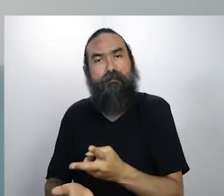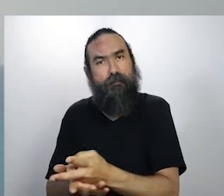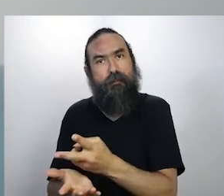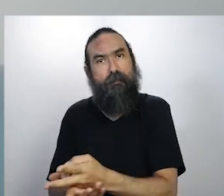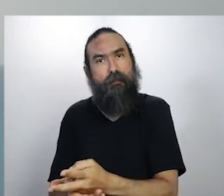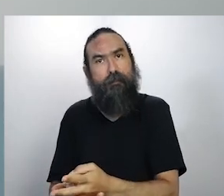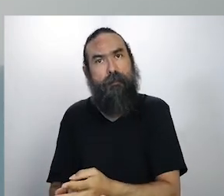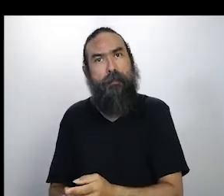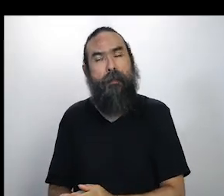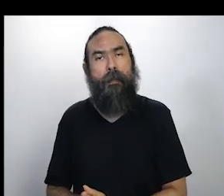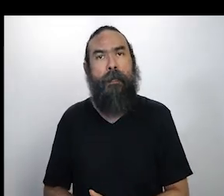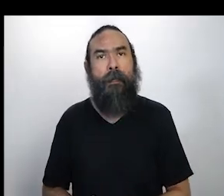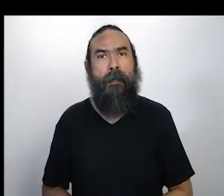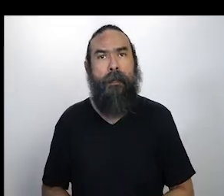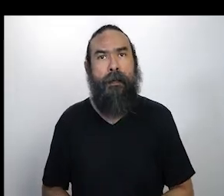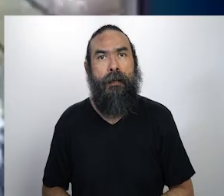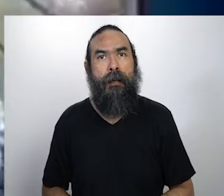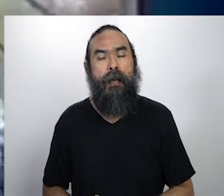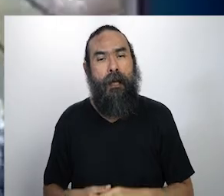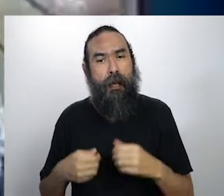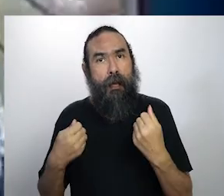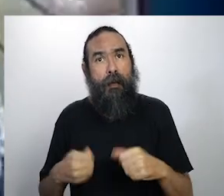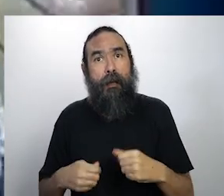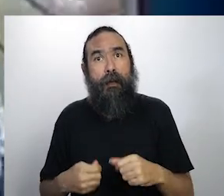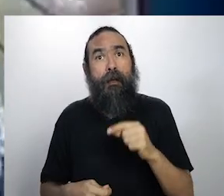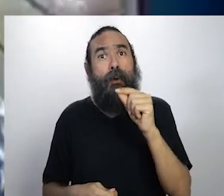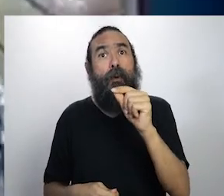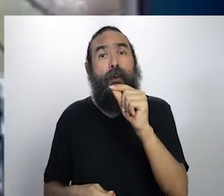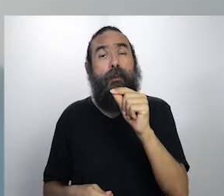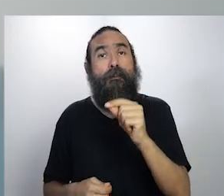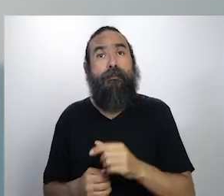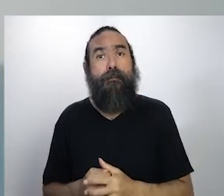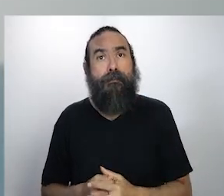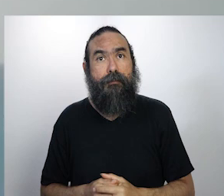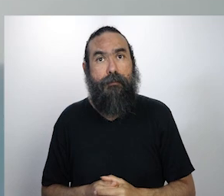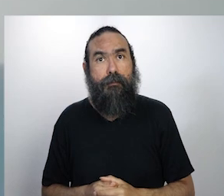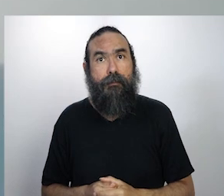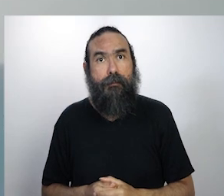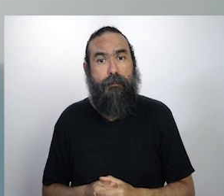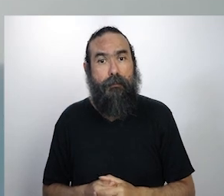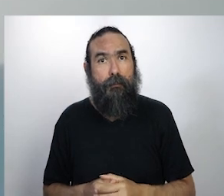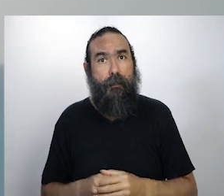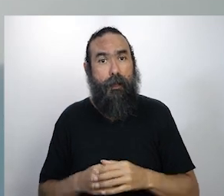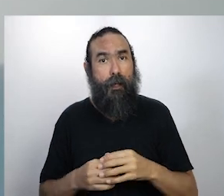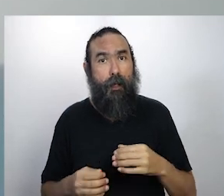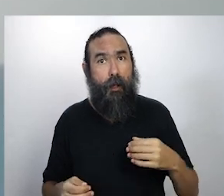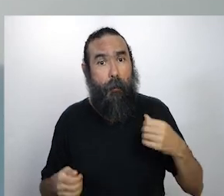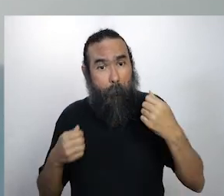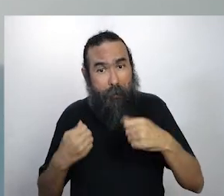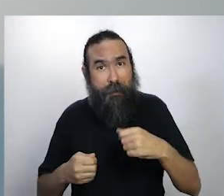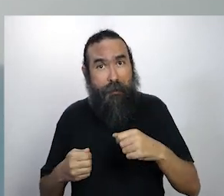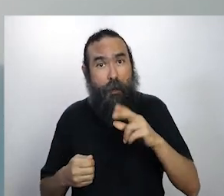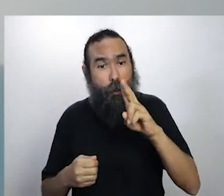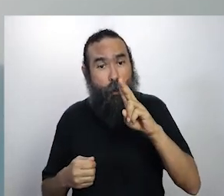Obrigado, Maria. Nós precisamos usar esses espaços que nós temos para